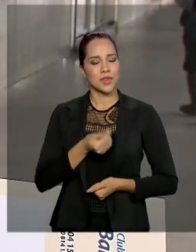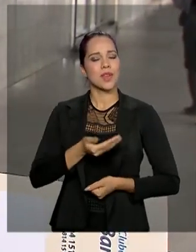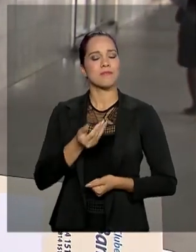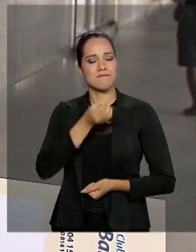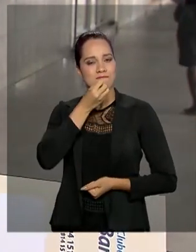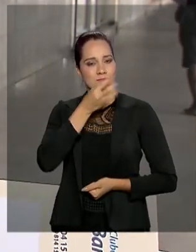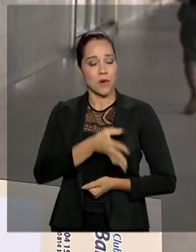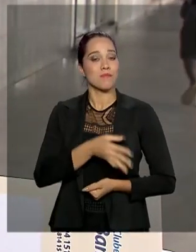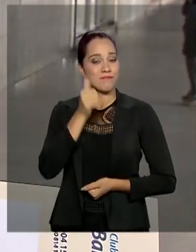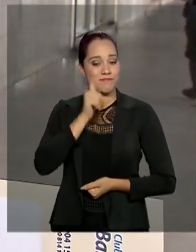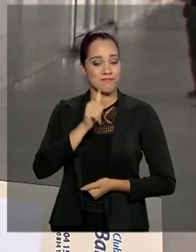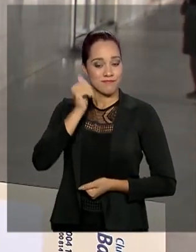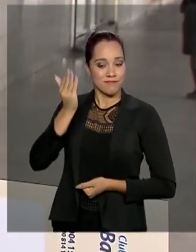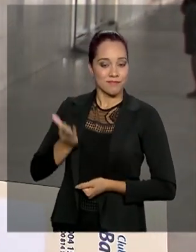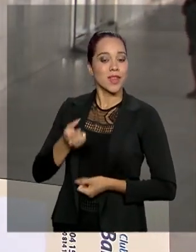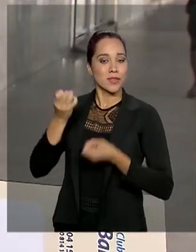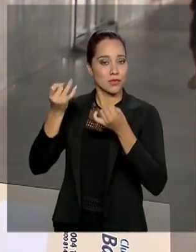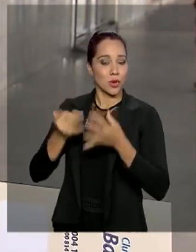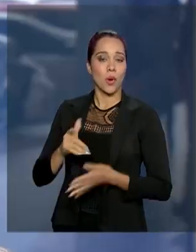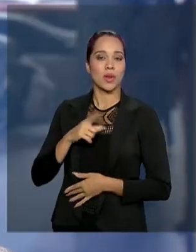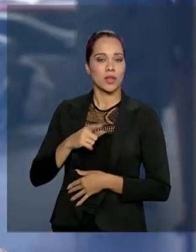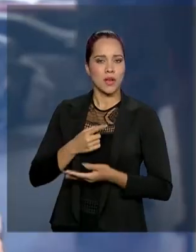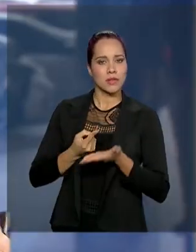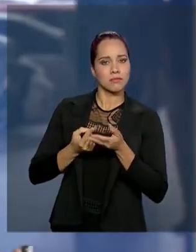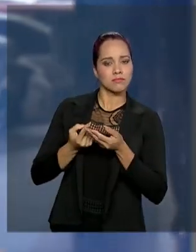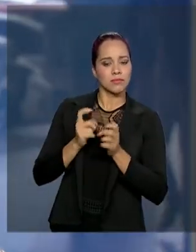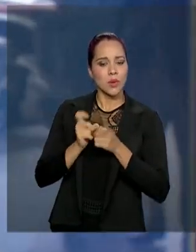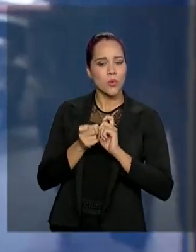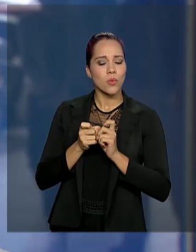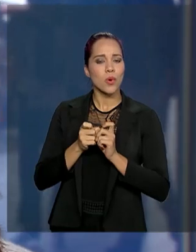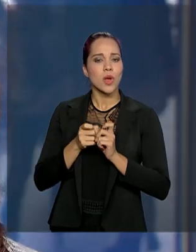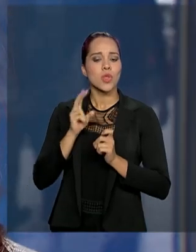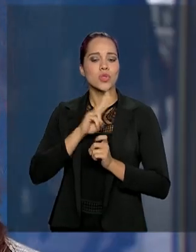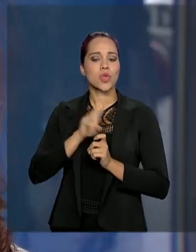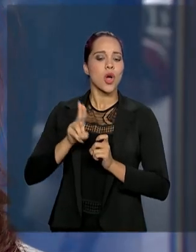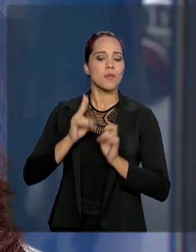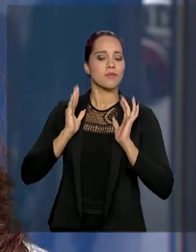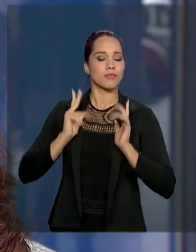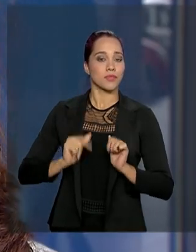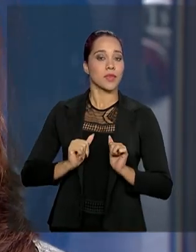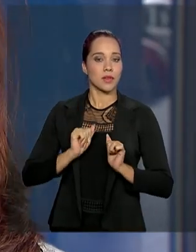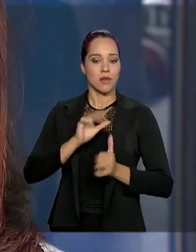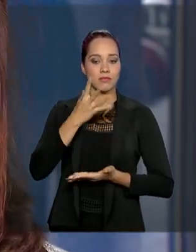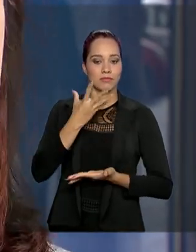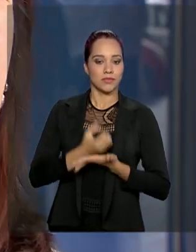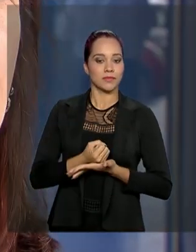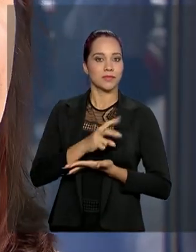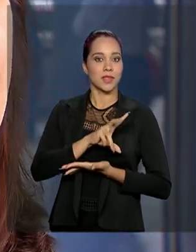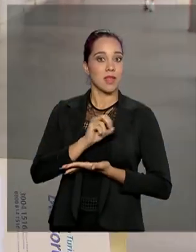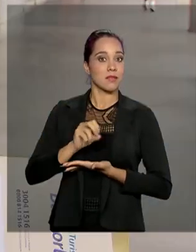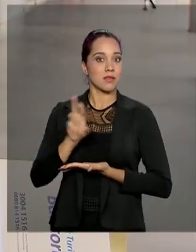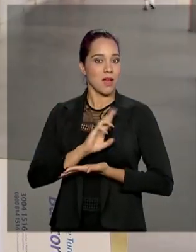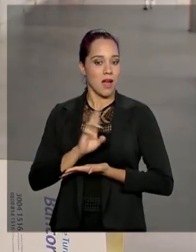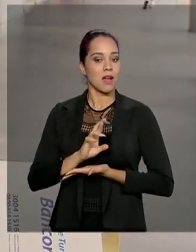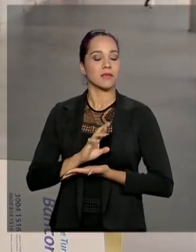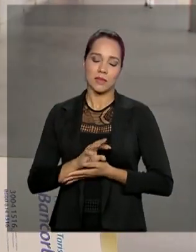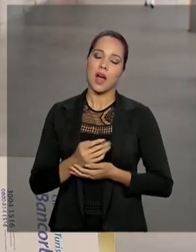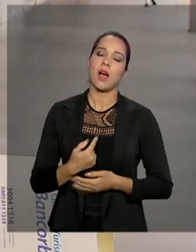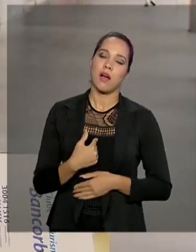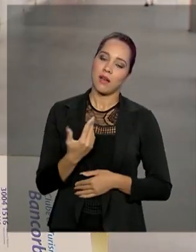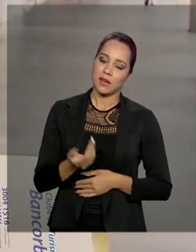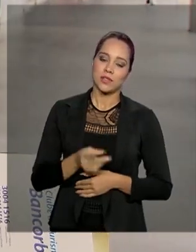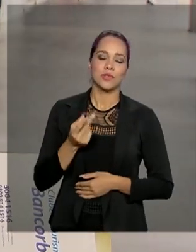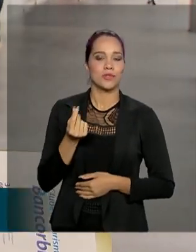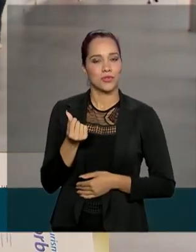hora danielle estava negociando para limpar o nome quando caíram os quinhentos reais do fgts na conta dela esse dinheiro